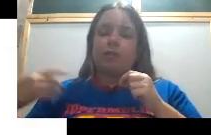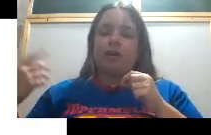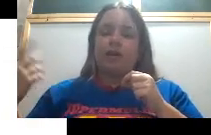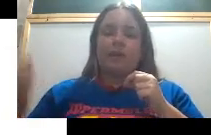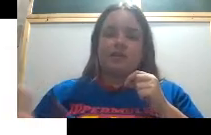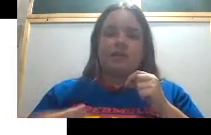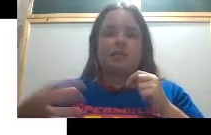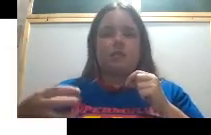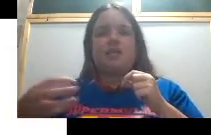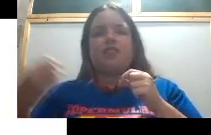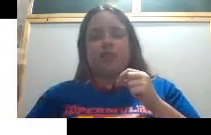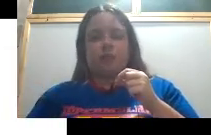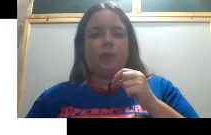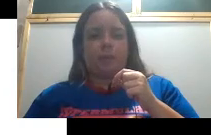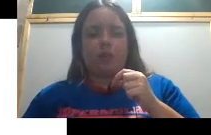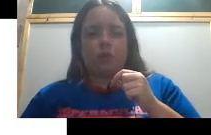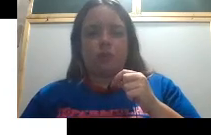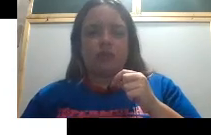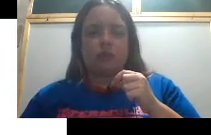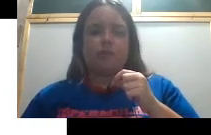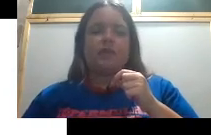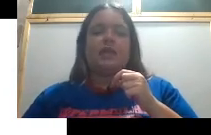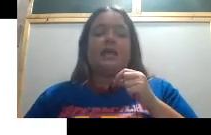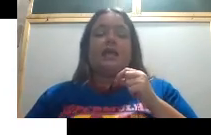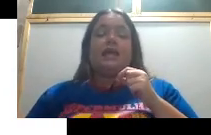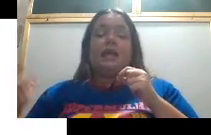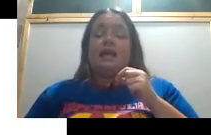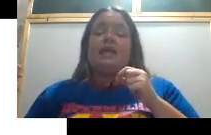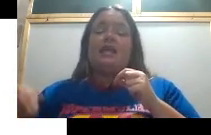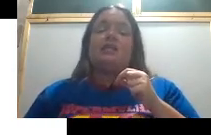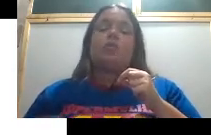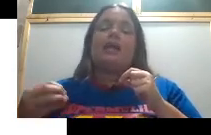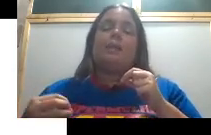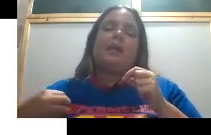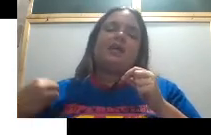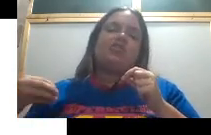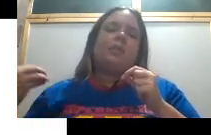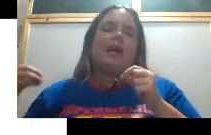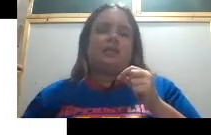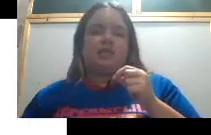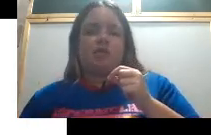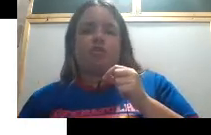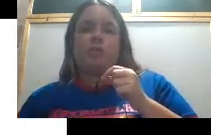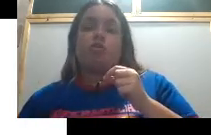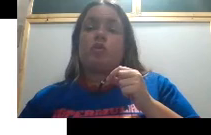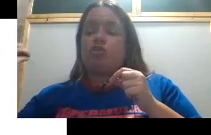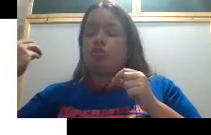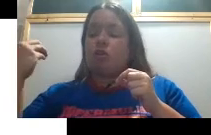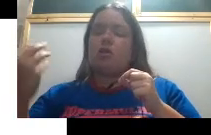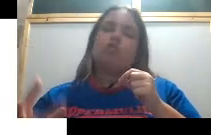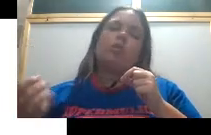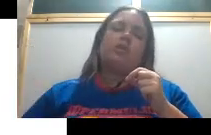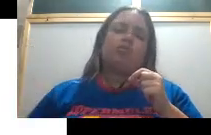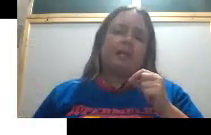mais uma representação certo é feito por pelo computador É isso aí é para somar a atenção das